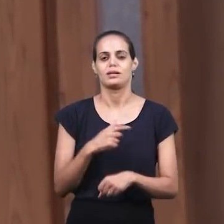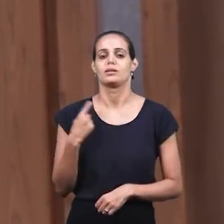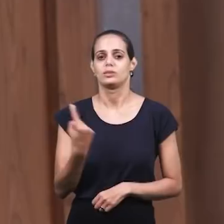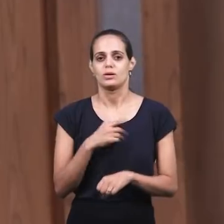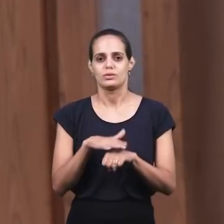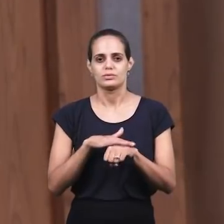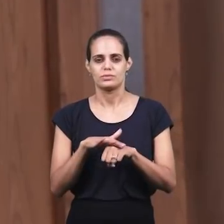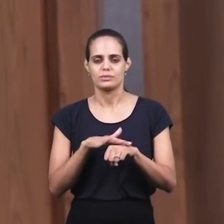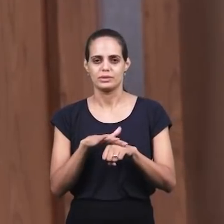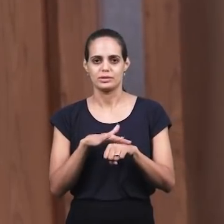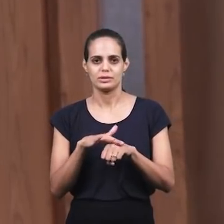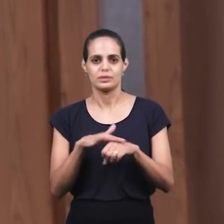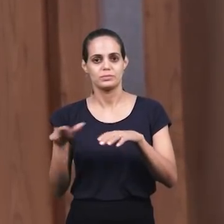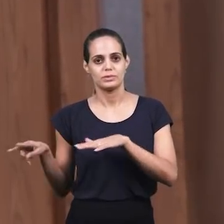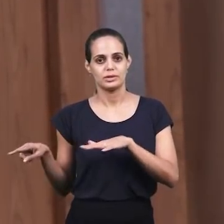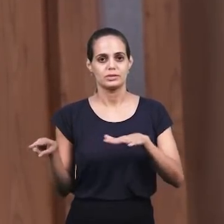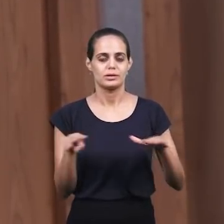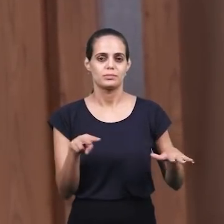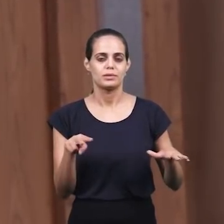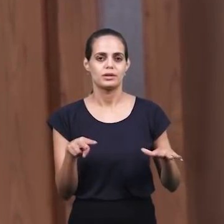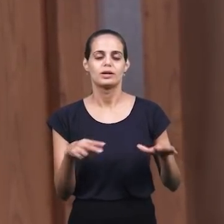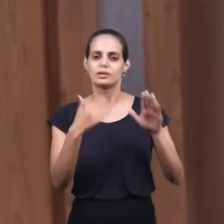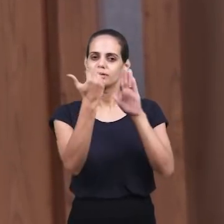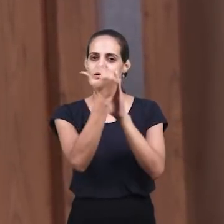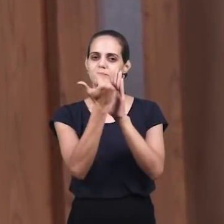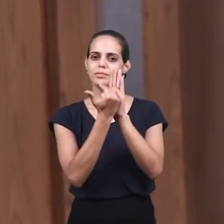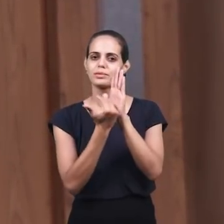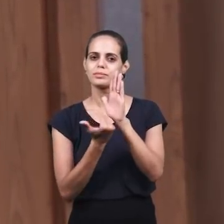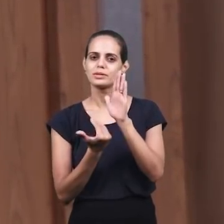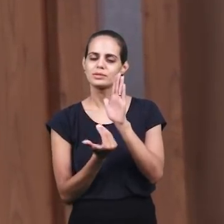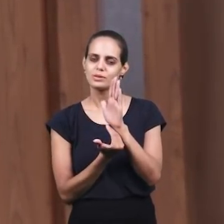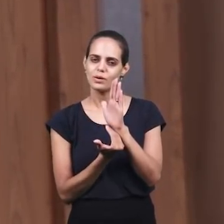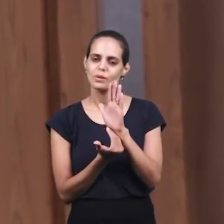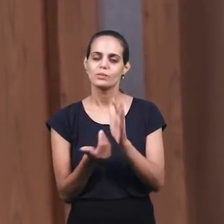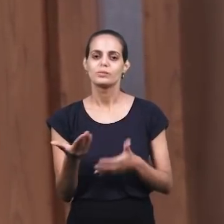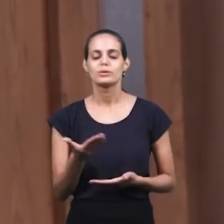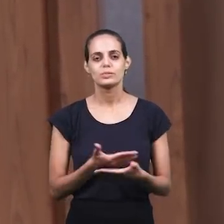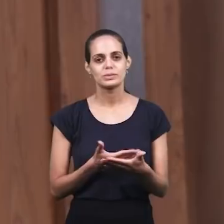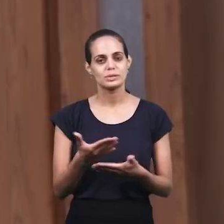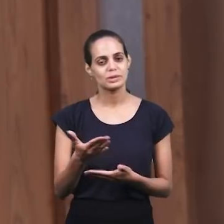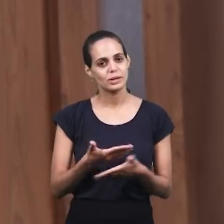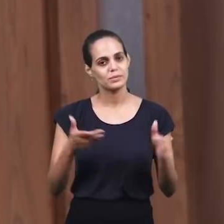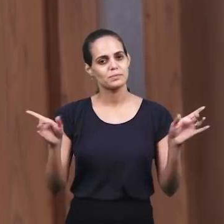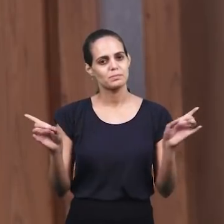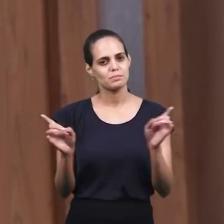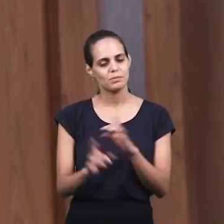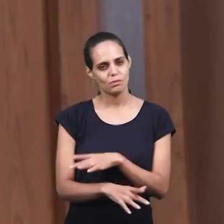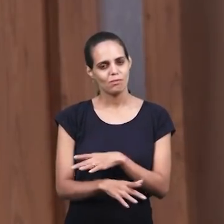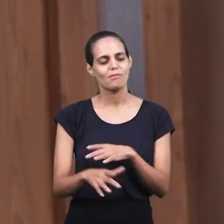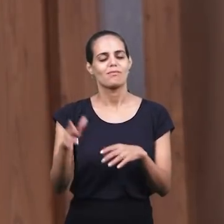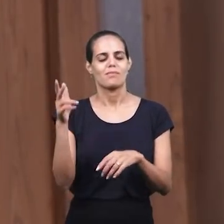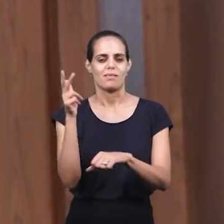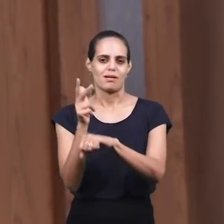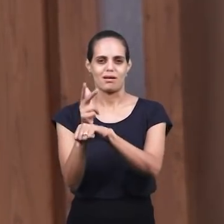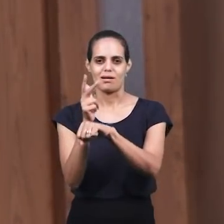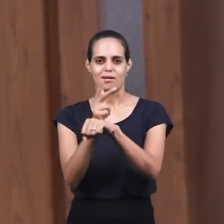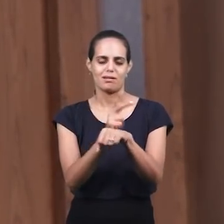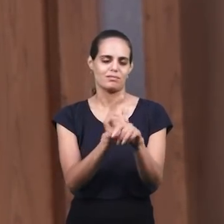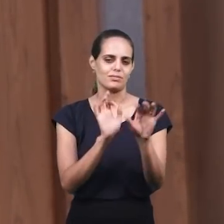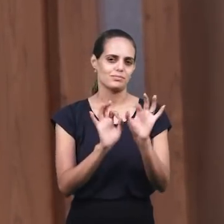ao longo da semana sobre essa programação e os irmãos prontamente fazem as gravações dos